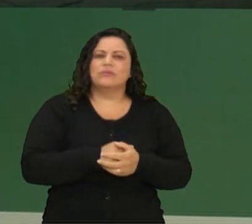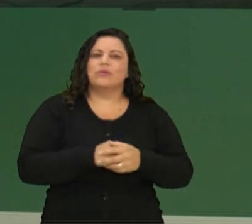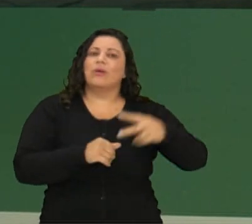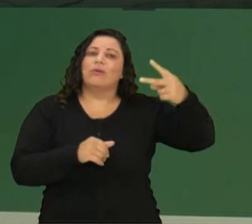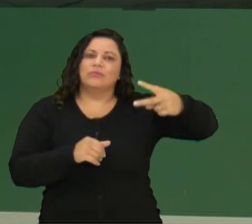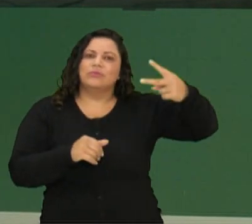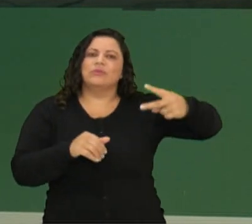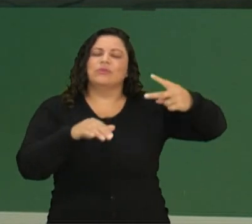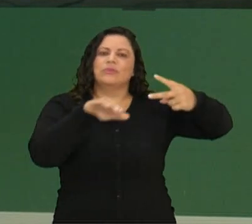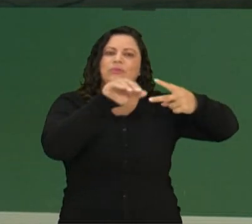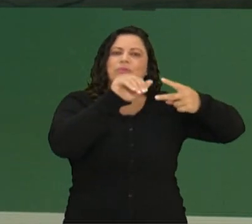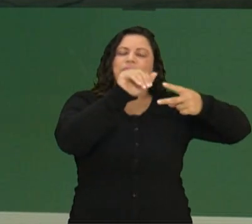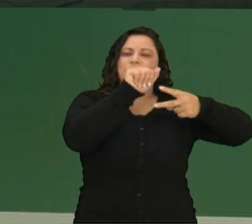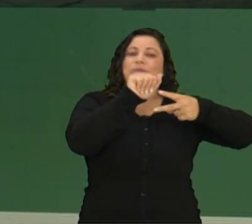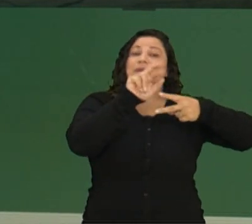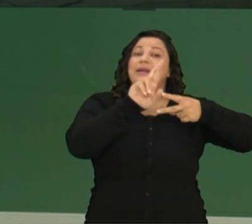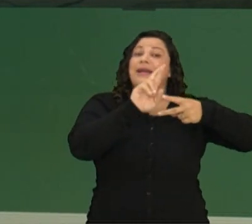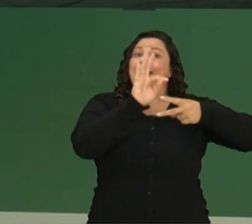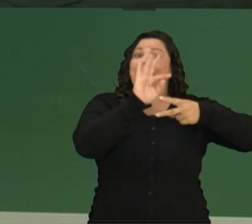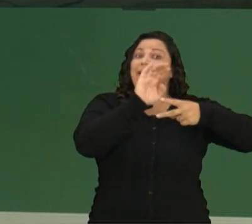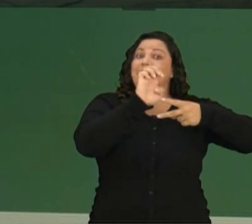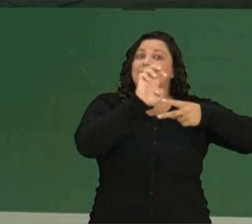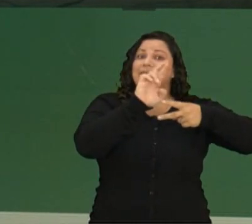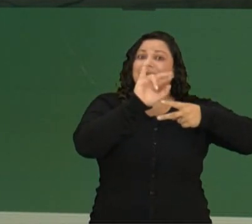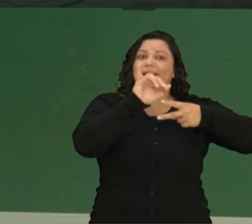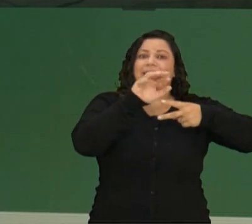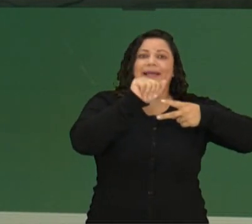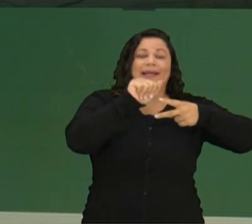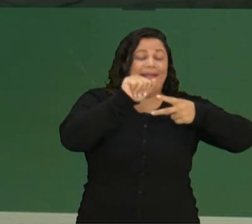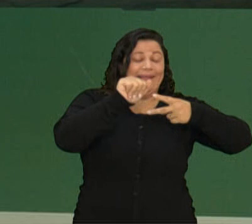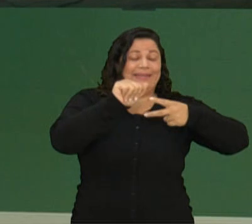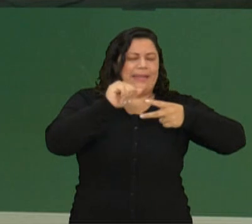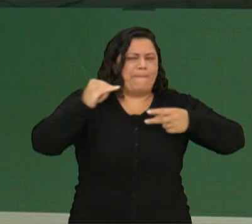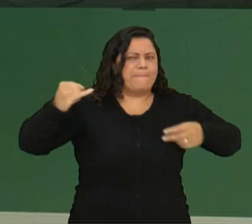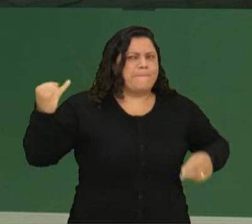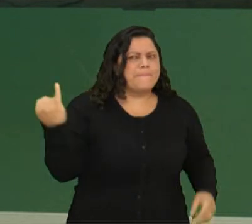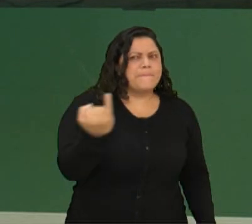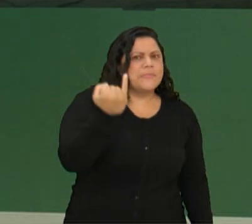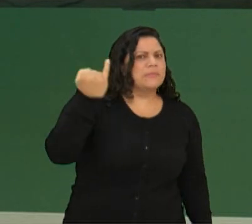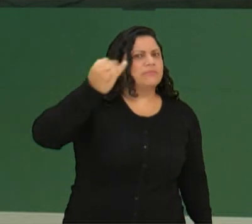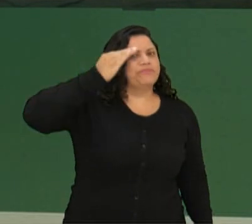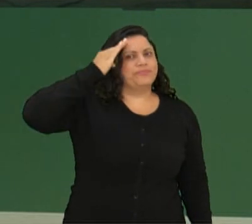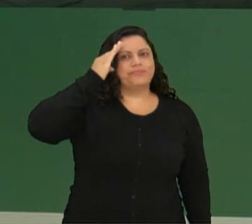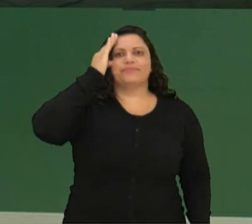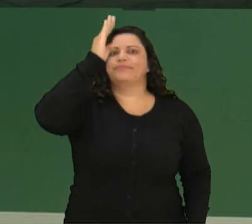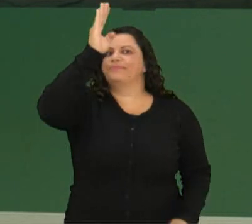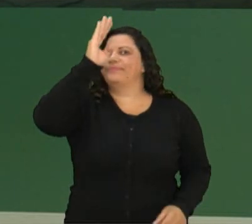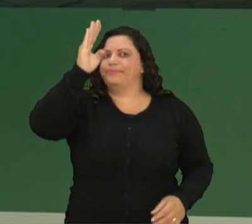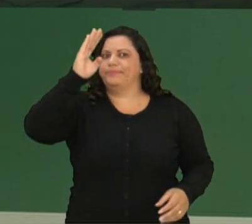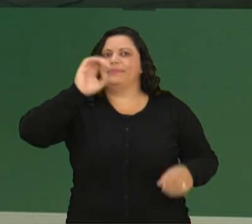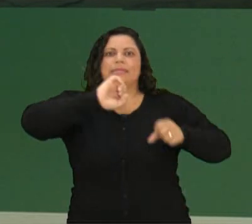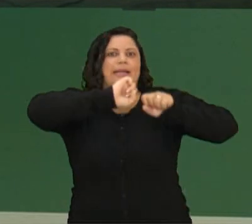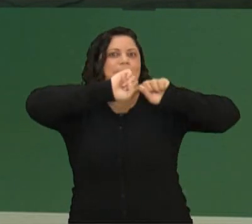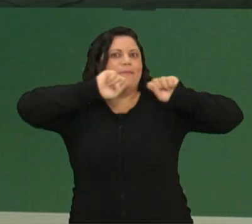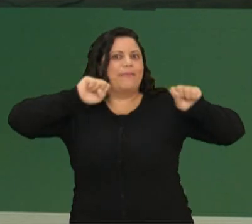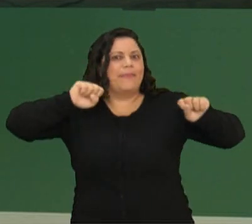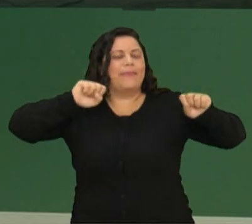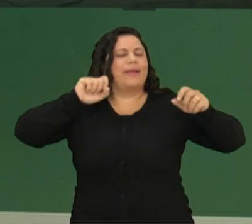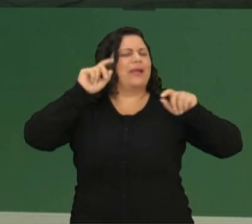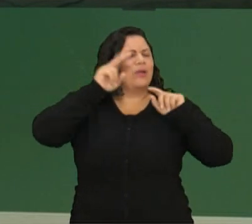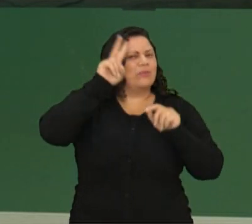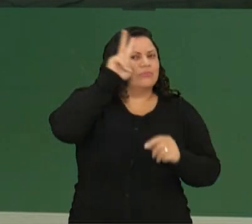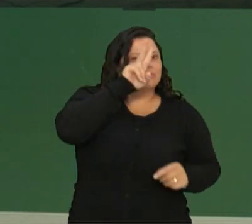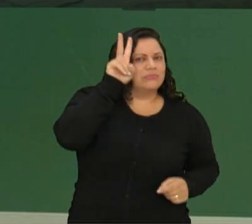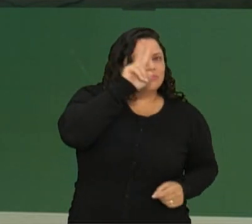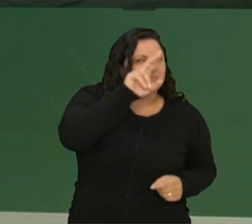é uma artéria super importante, a maior artéria do corpo. Essa é fácil de identificar. Você conseguiu